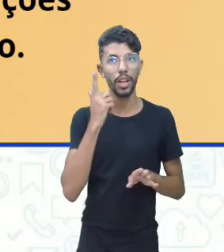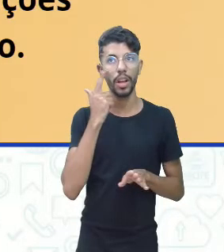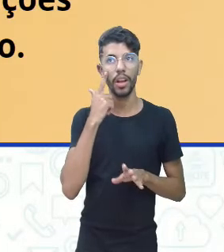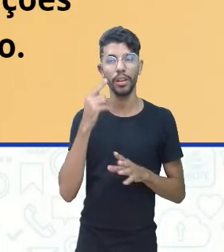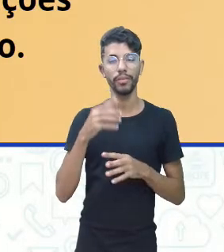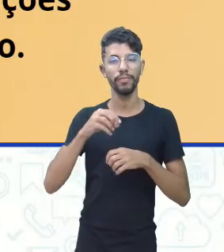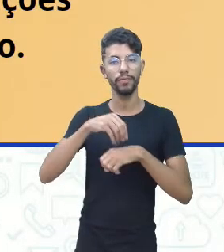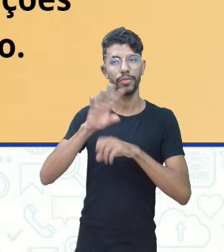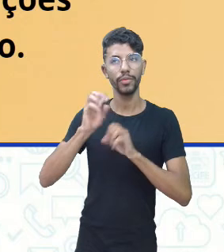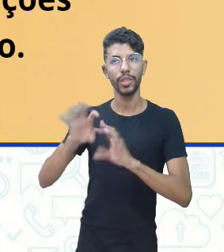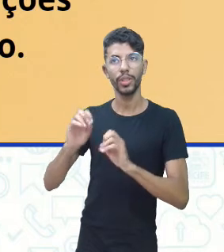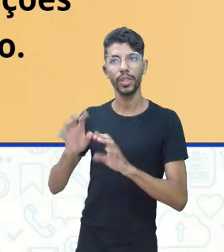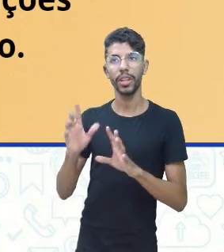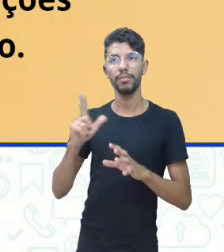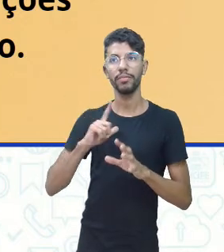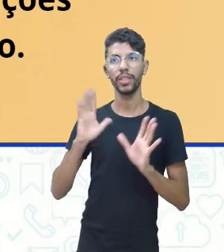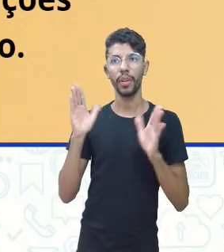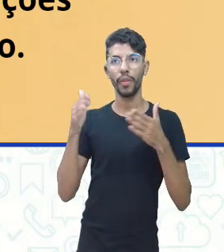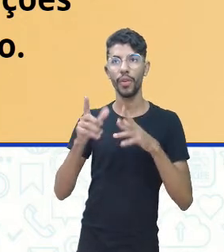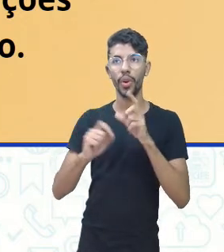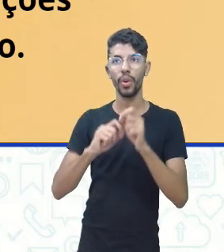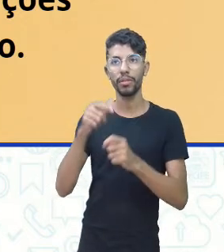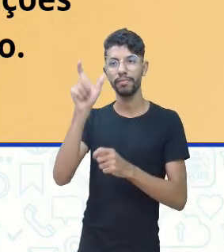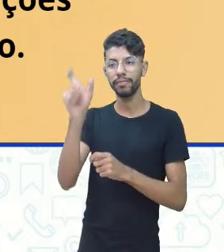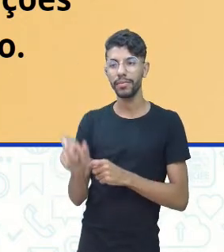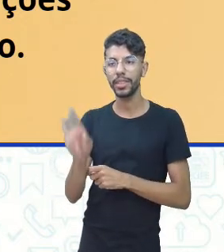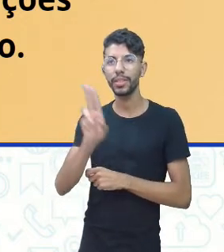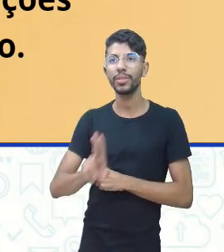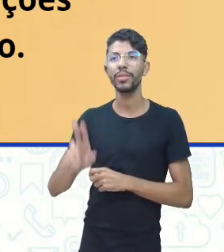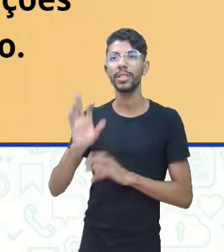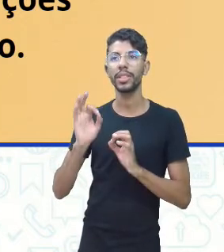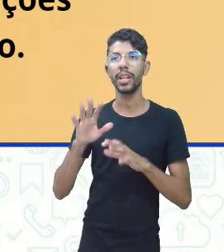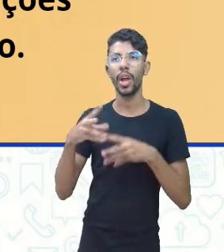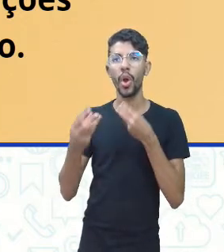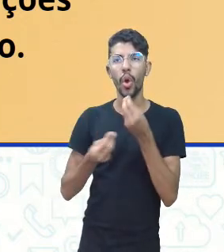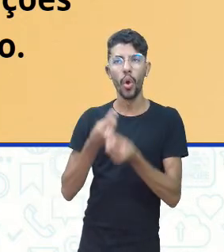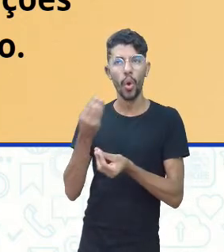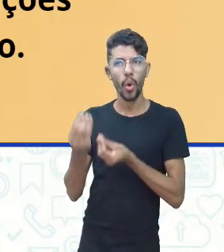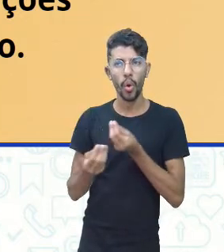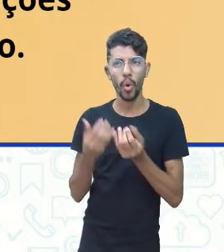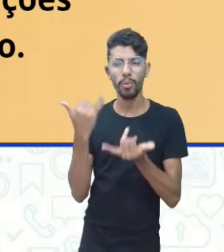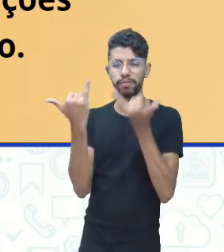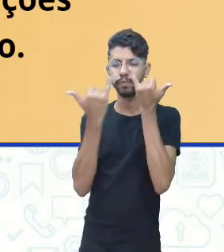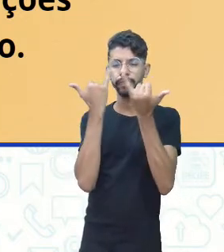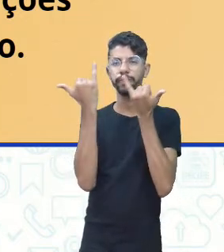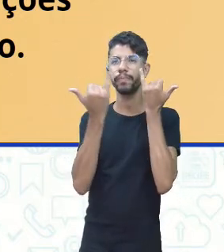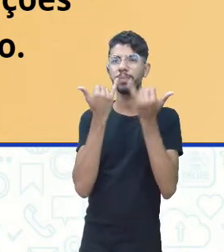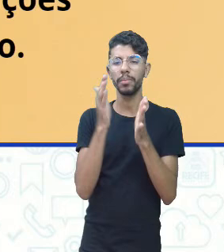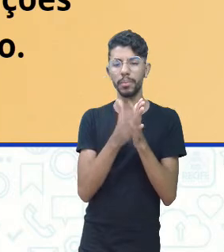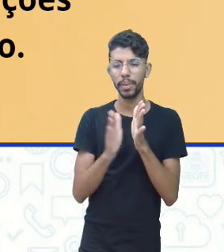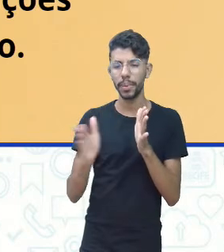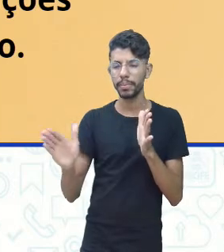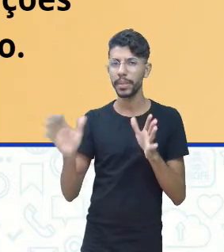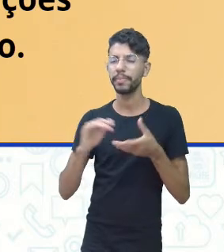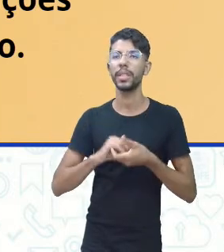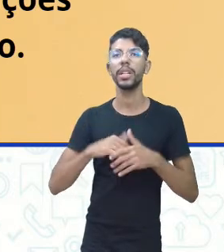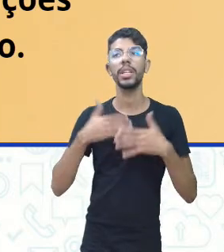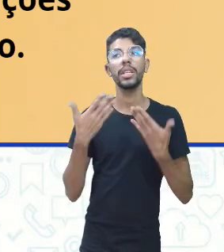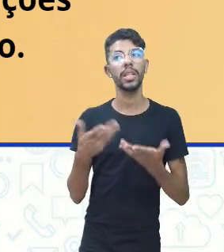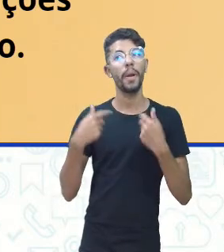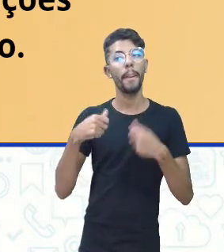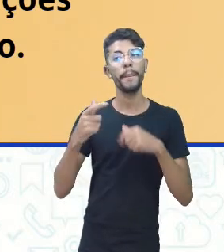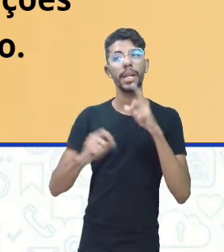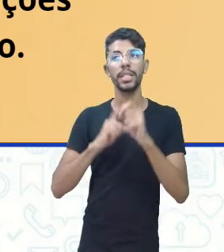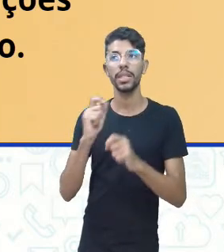centrado no usuário. Os tutoriais se preocupam muitíssimo em como o usuário receberá as instruções do passo a passo. Então, eu